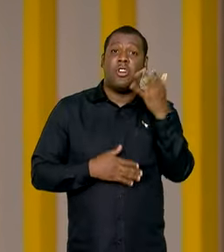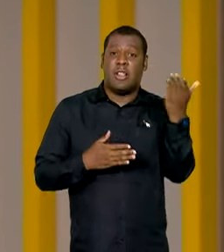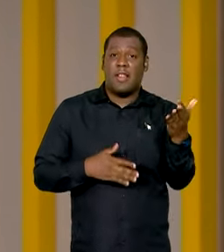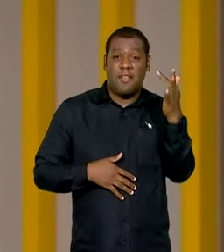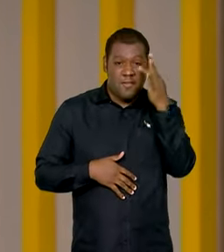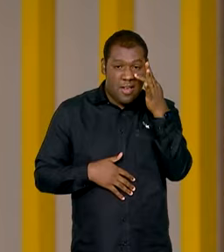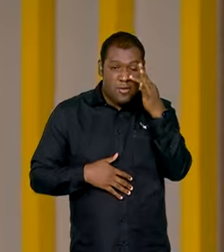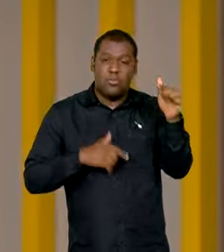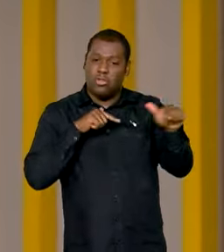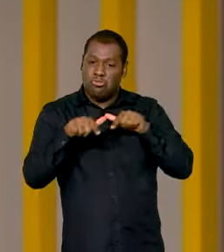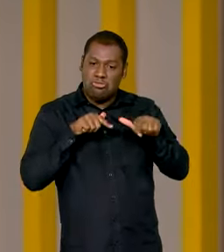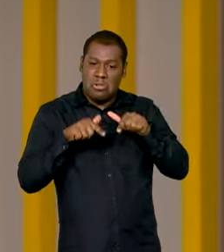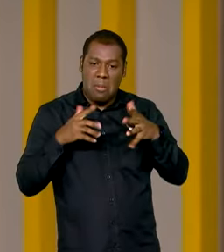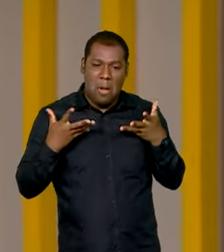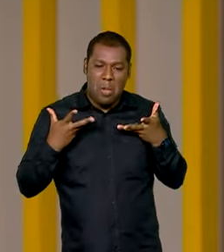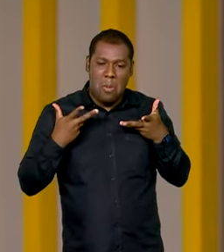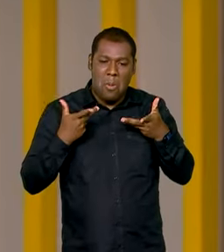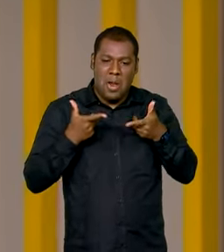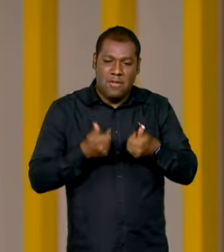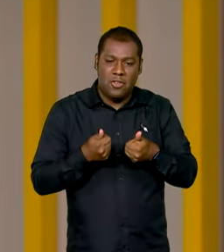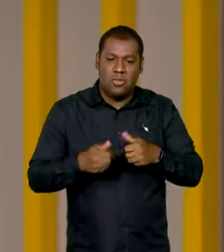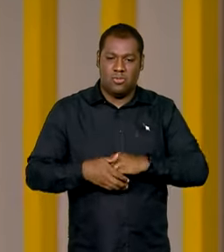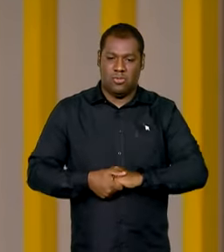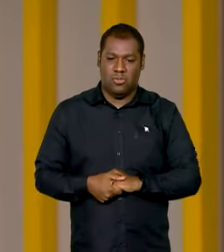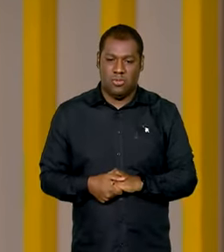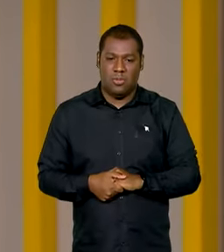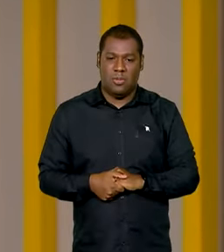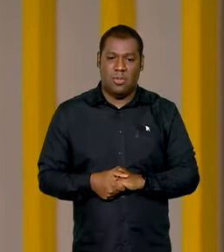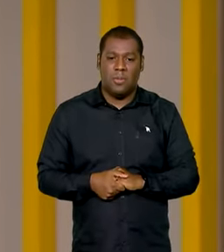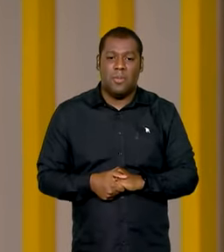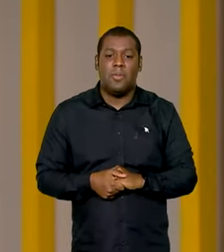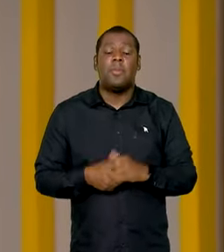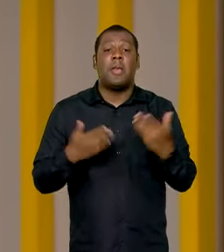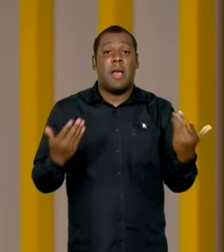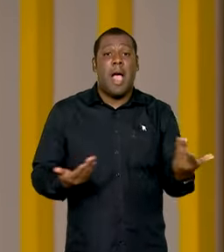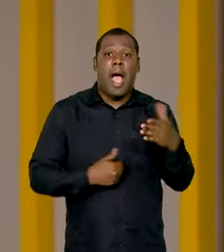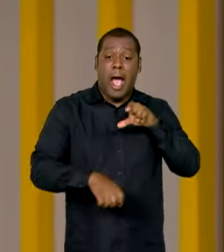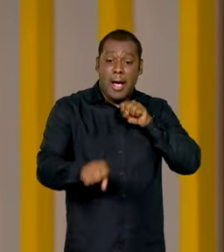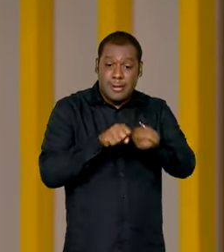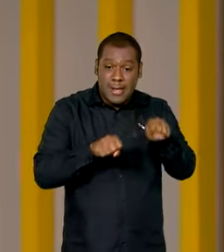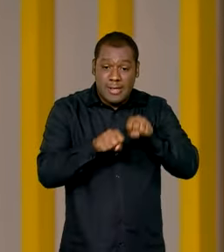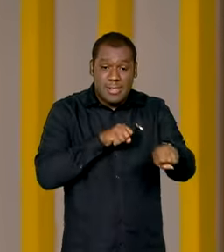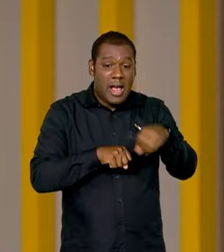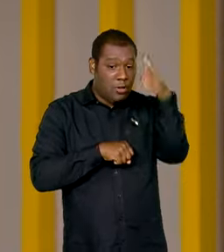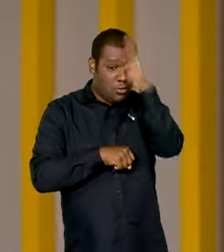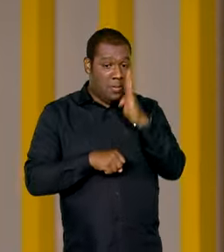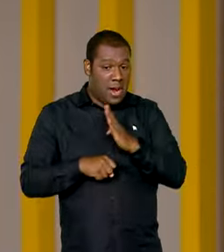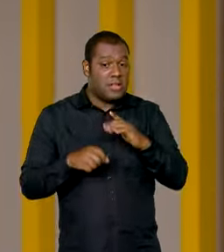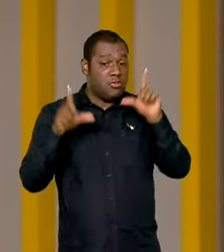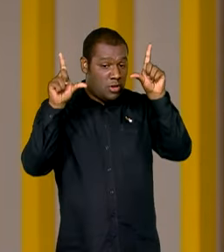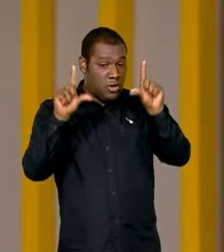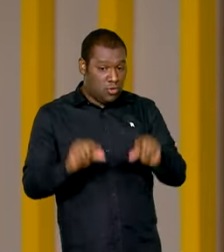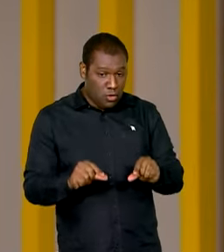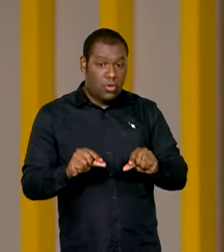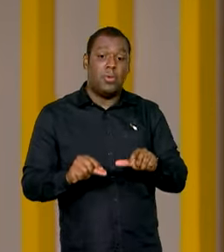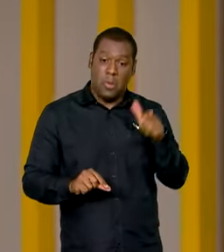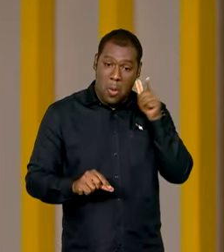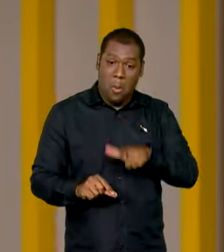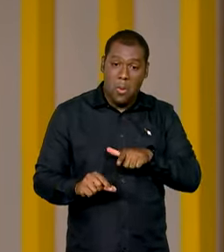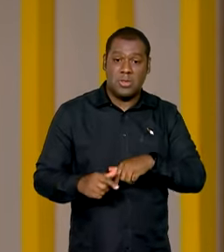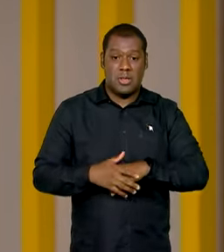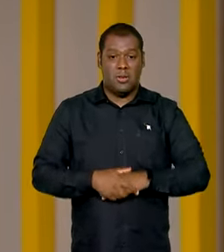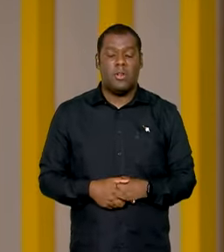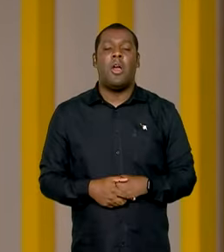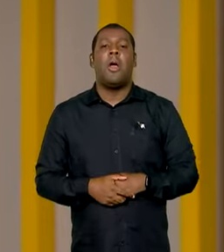divulgados durante esta semana que mostra uma redução geral nos homicídios no Brasil durante o primeiro ano do governo o novo